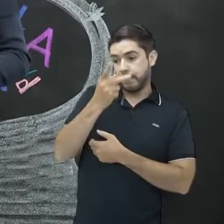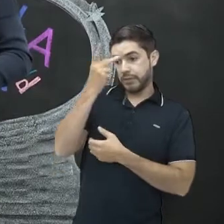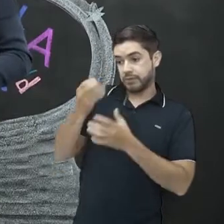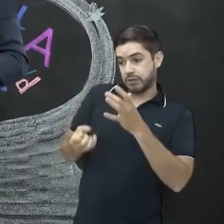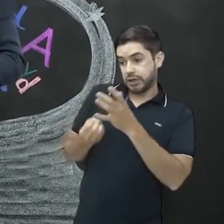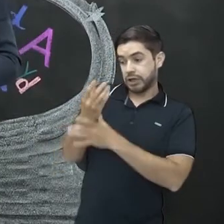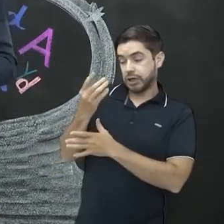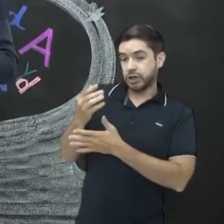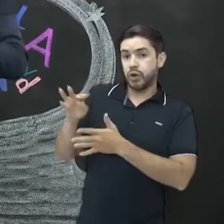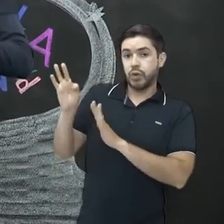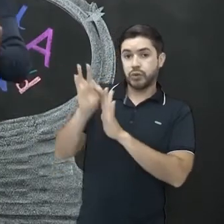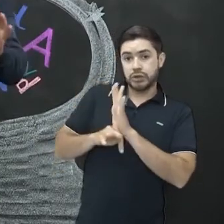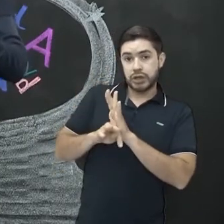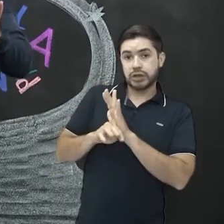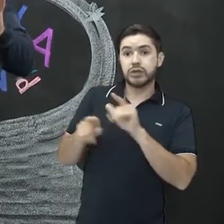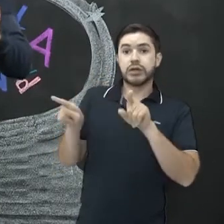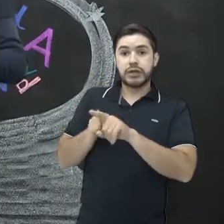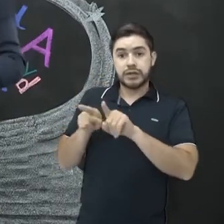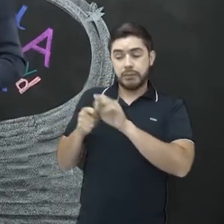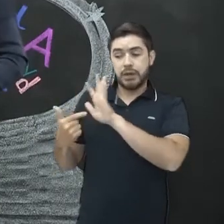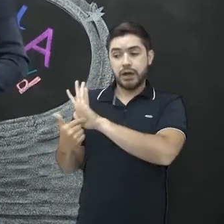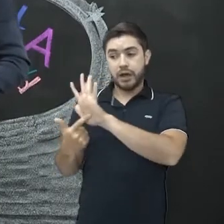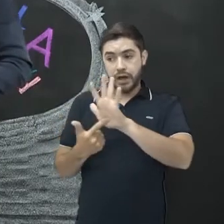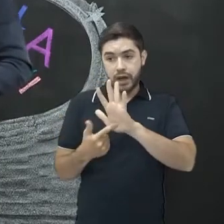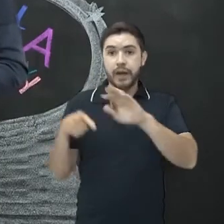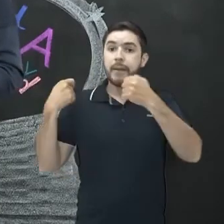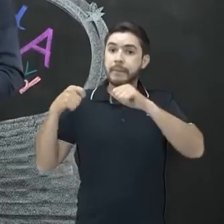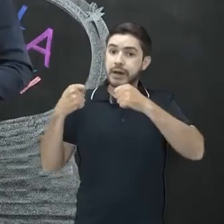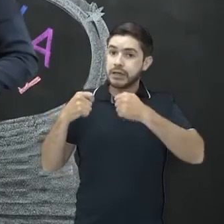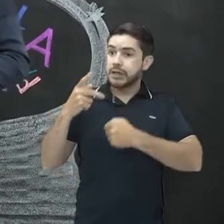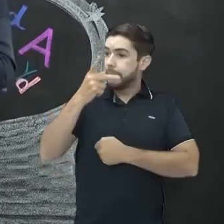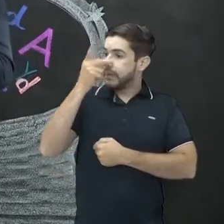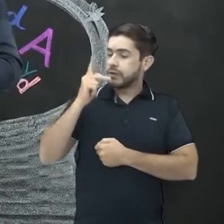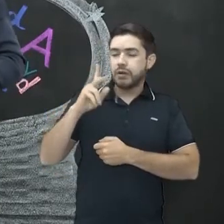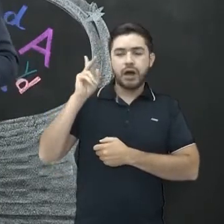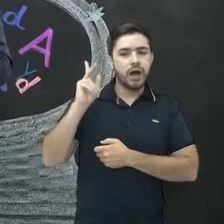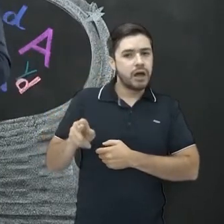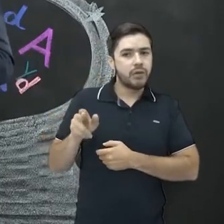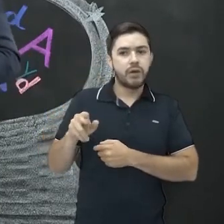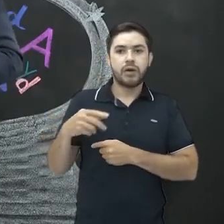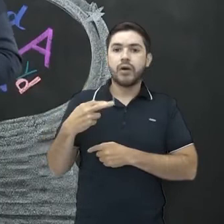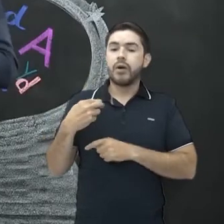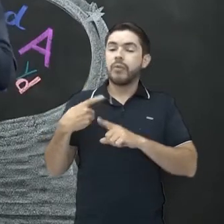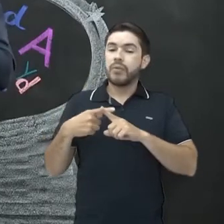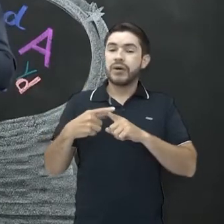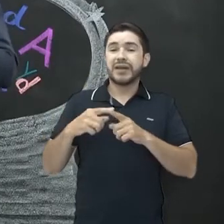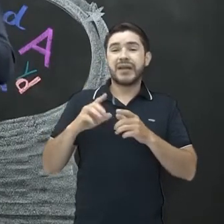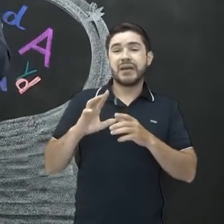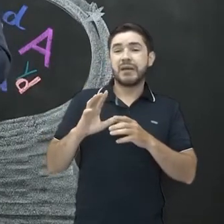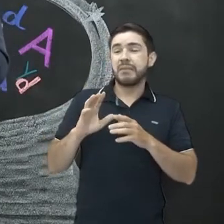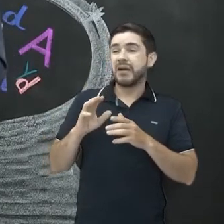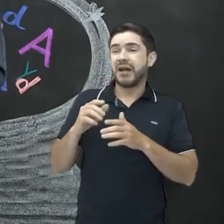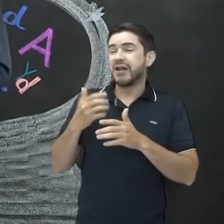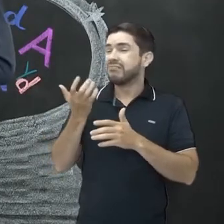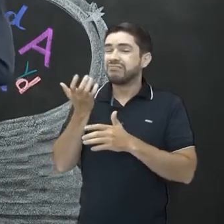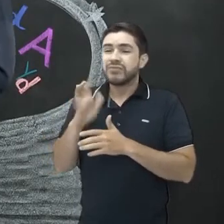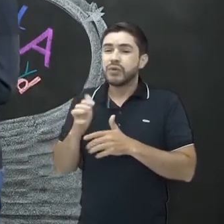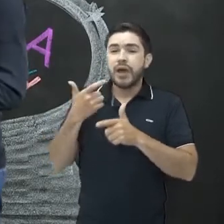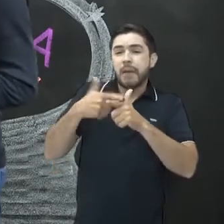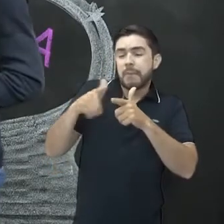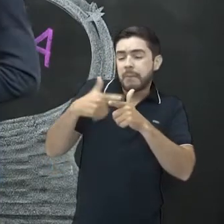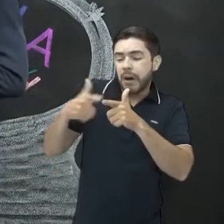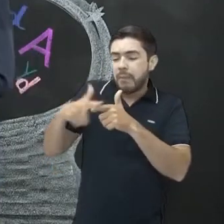expositor sejam a mesma pessoa, para que sejam evitados alguns erros de significado ou de condução da exposição e do